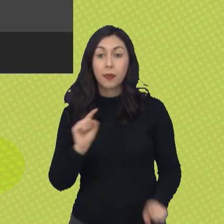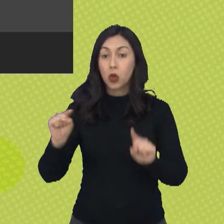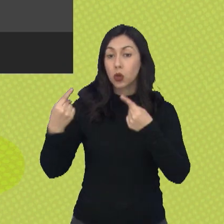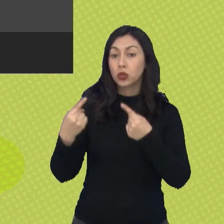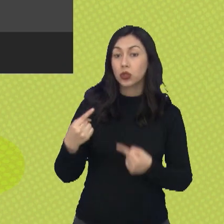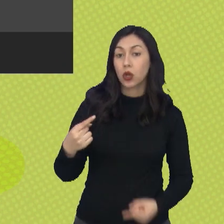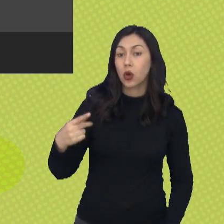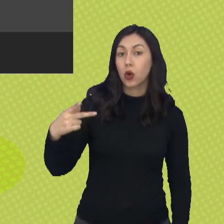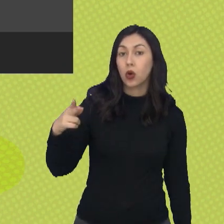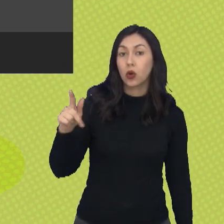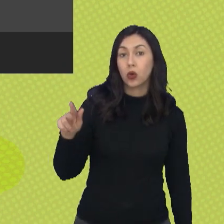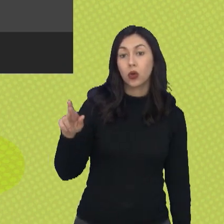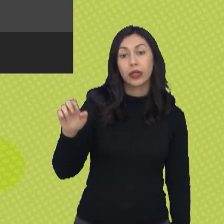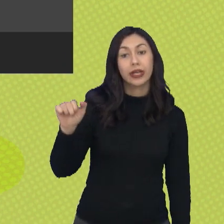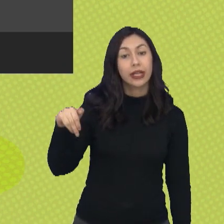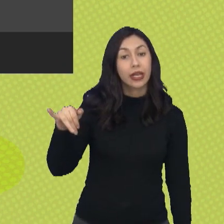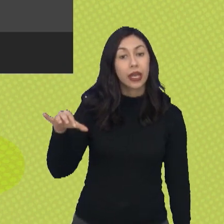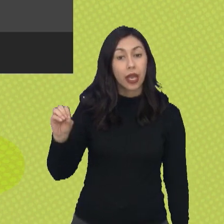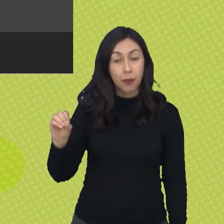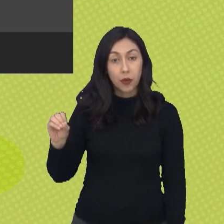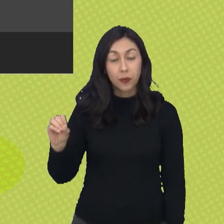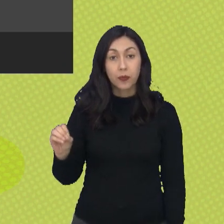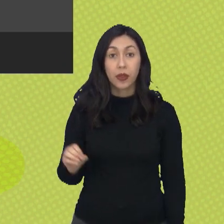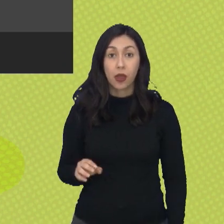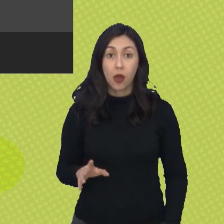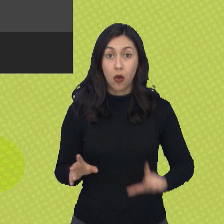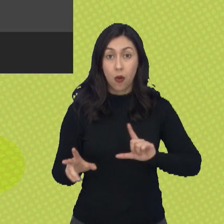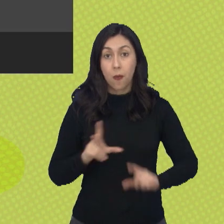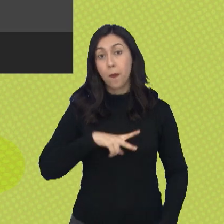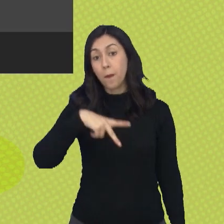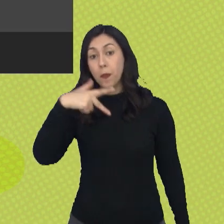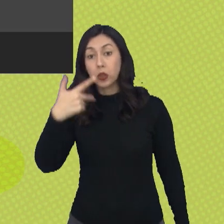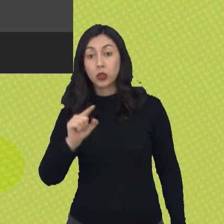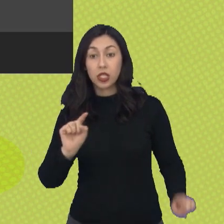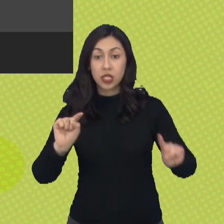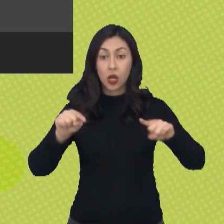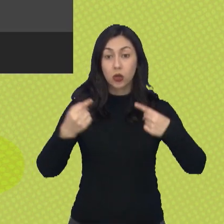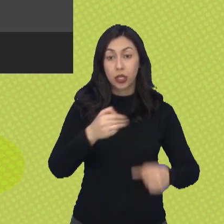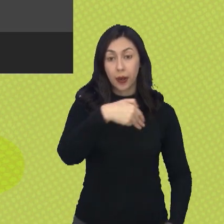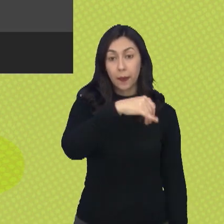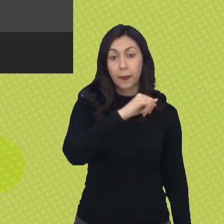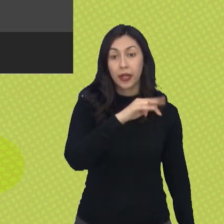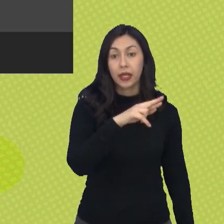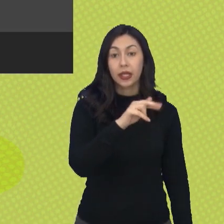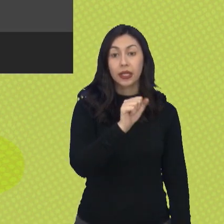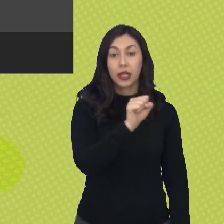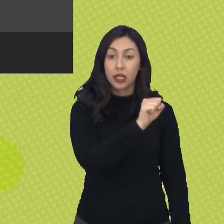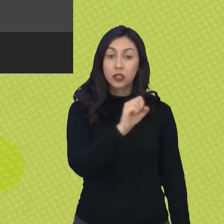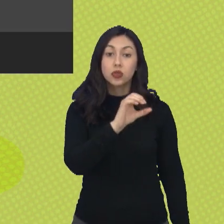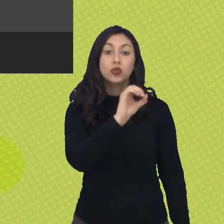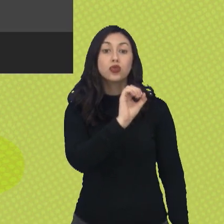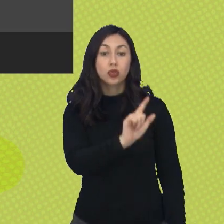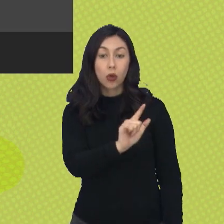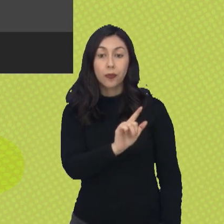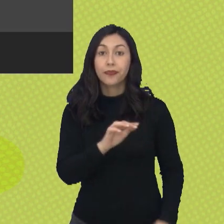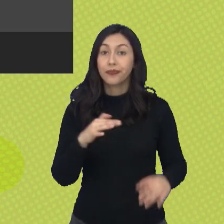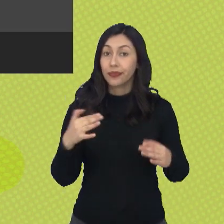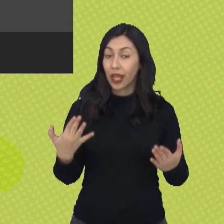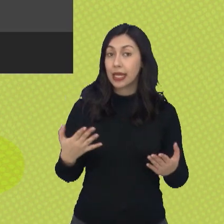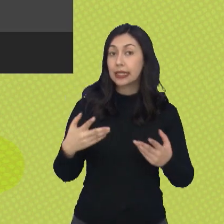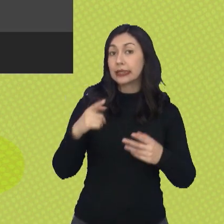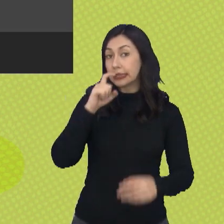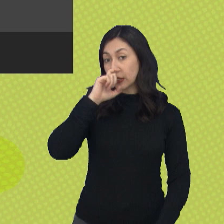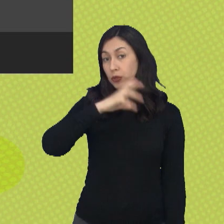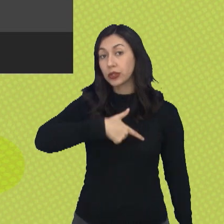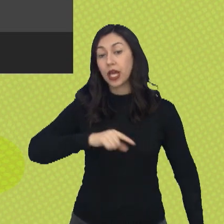primeiro contra o oitavo. Português, o segundo contra o sétimo. São José e Juventus da Moca, ou